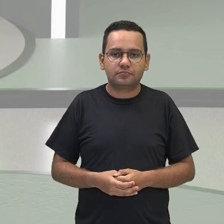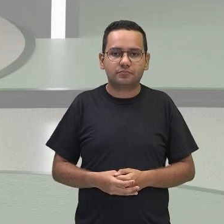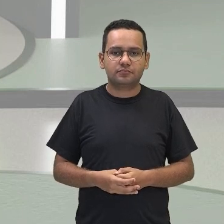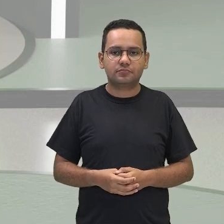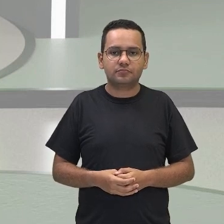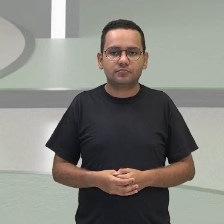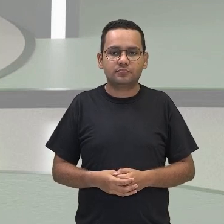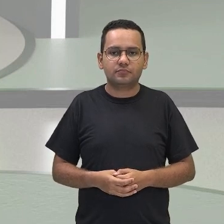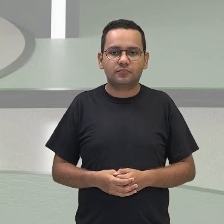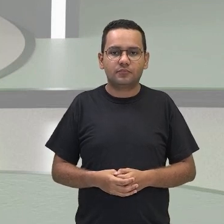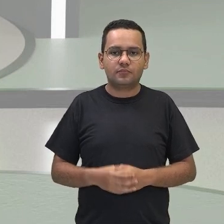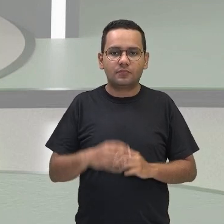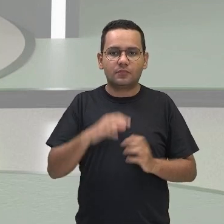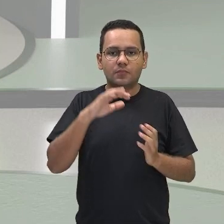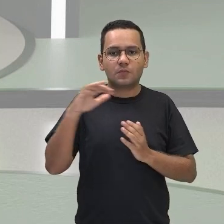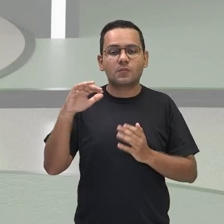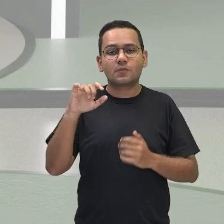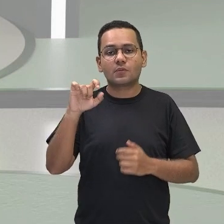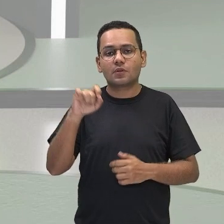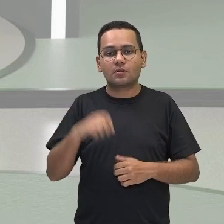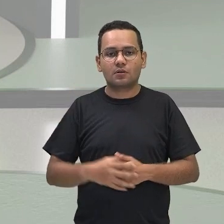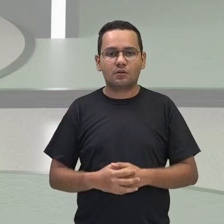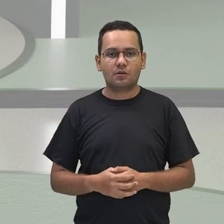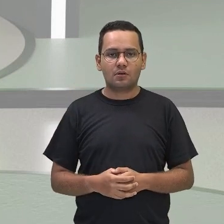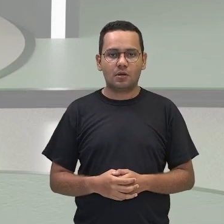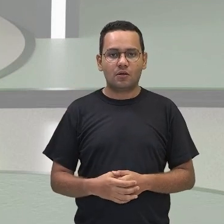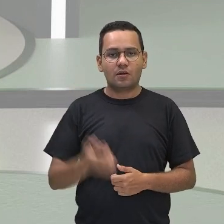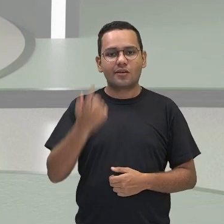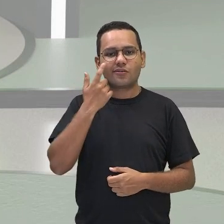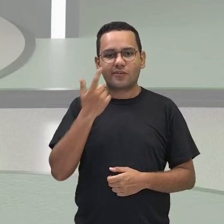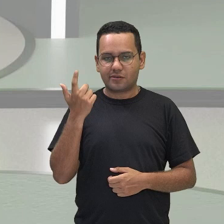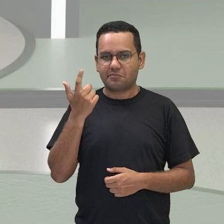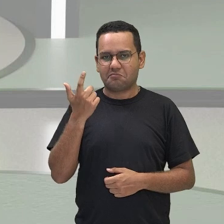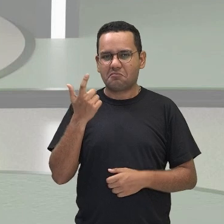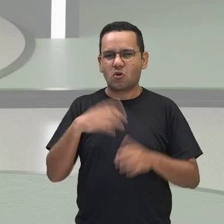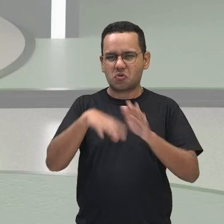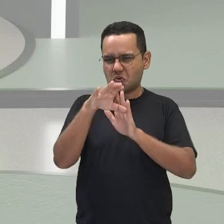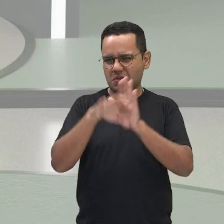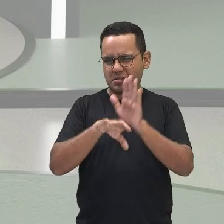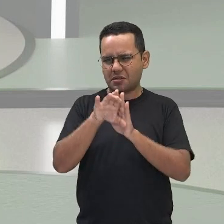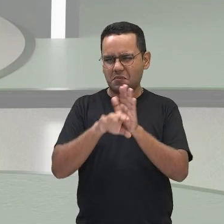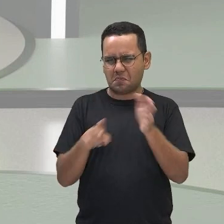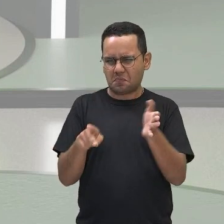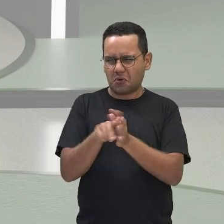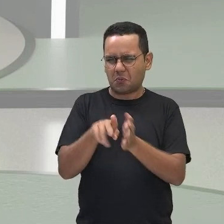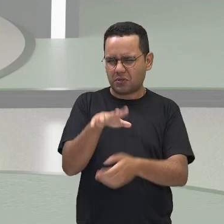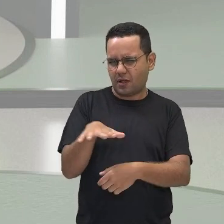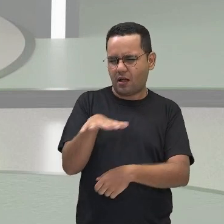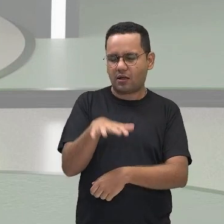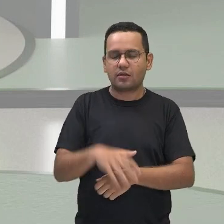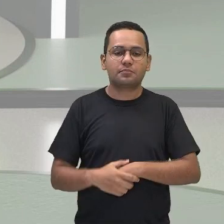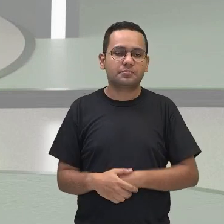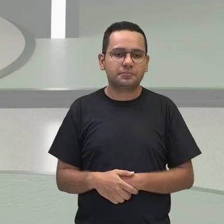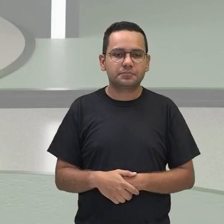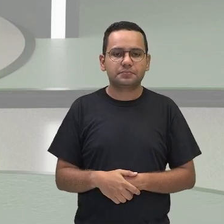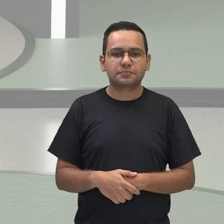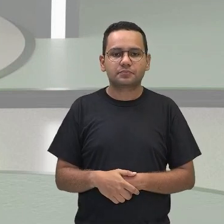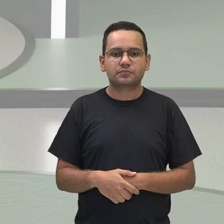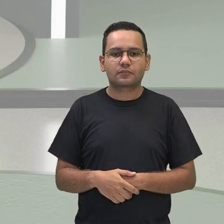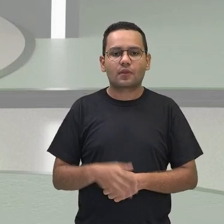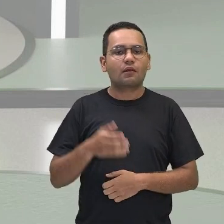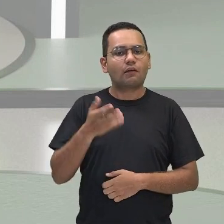dos conceitos básicos de química, que é a ciência, né, que